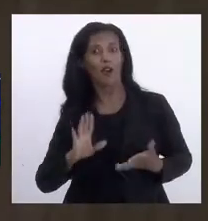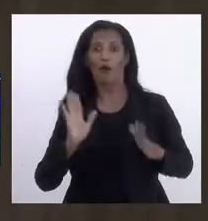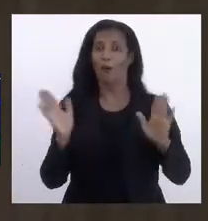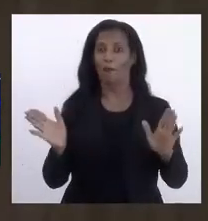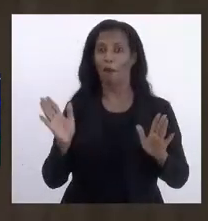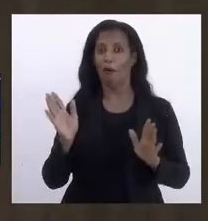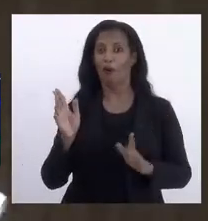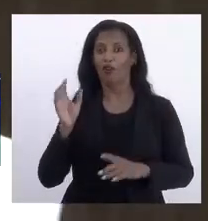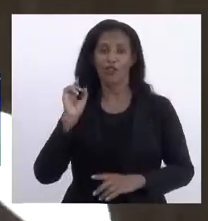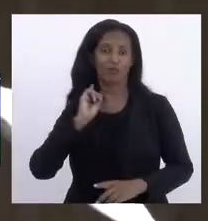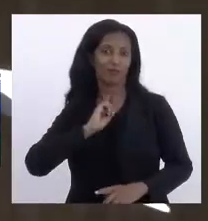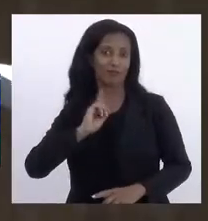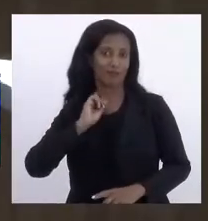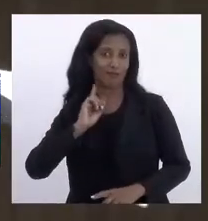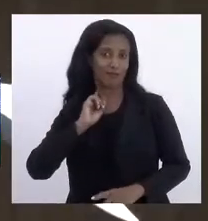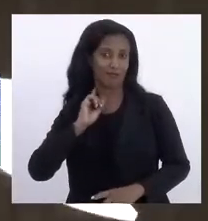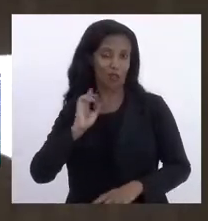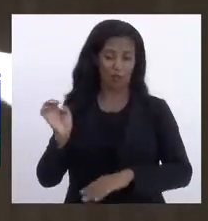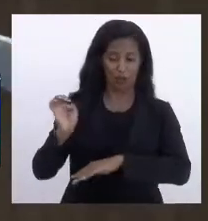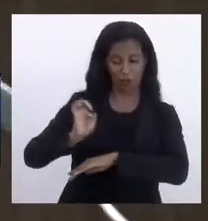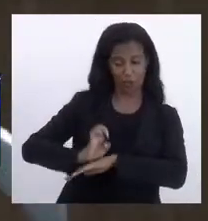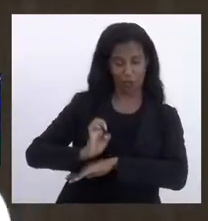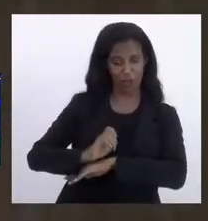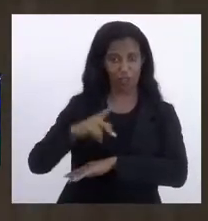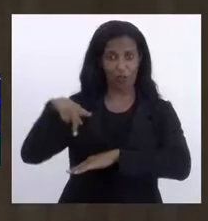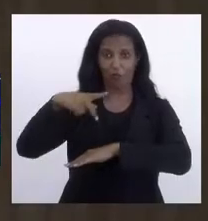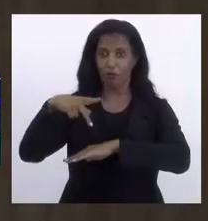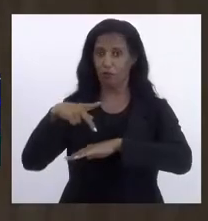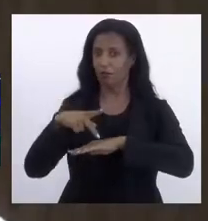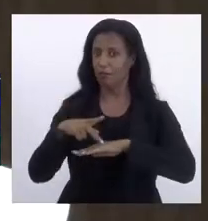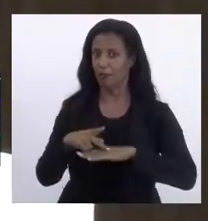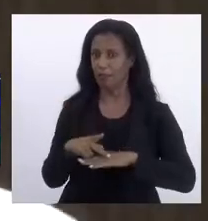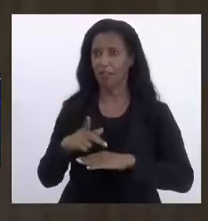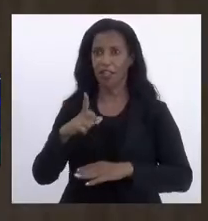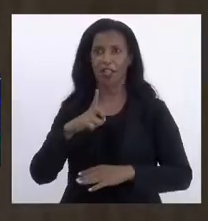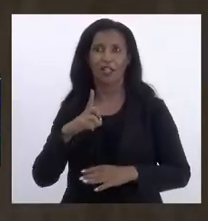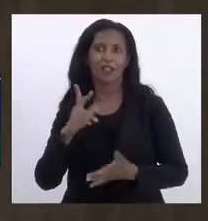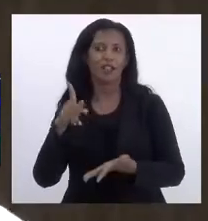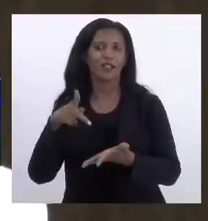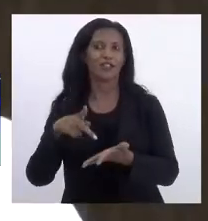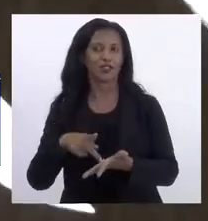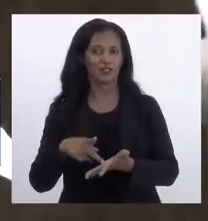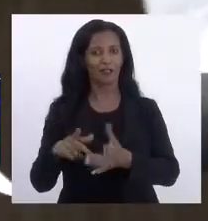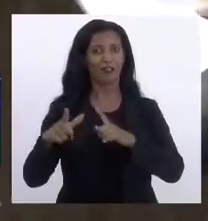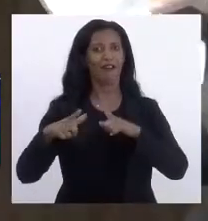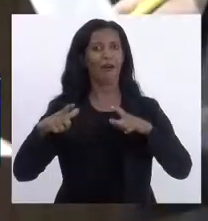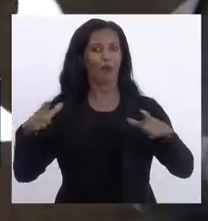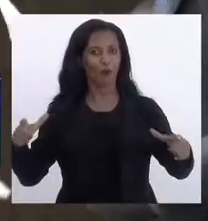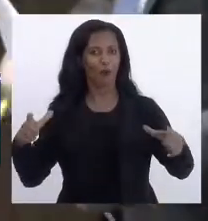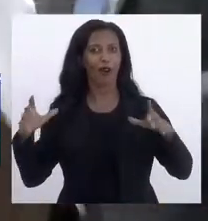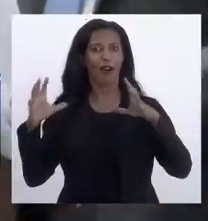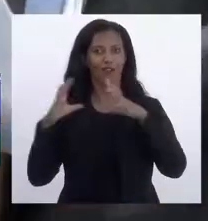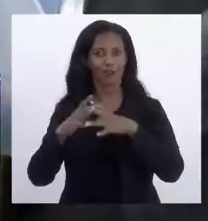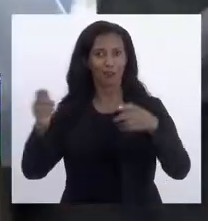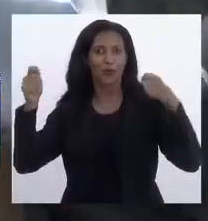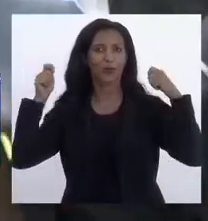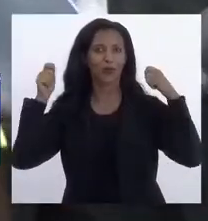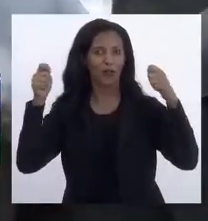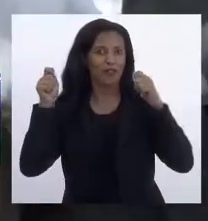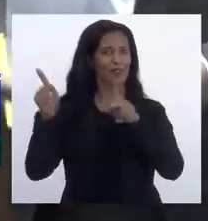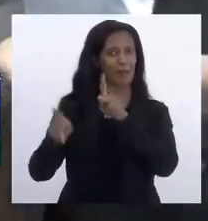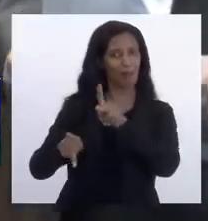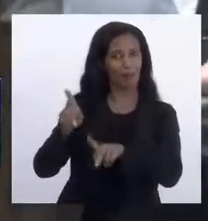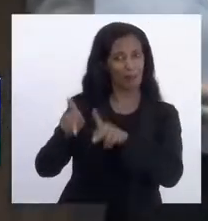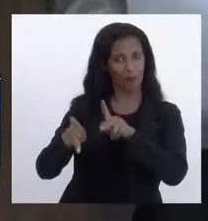bastante popular no nosso estado e no nosso país, que tem, de fato, uma grande torcida, uma torcida popular,